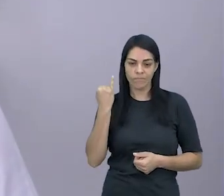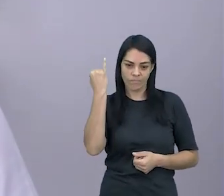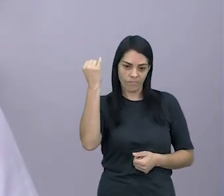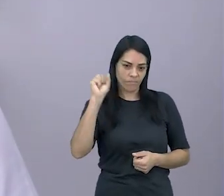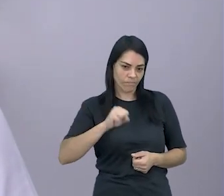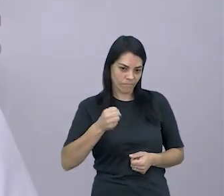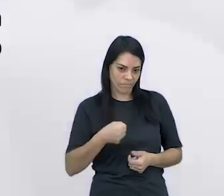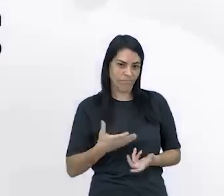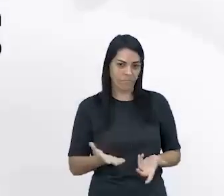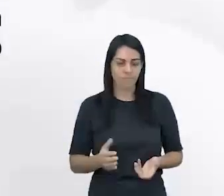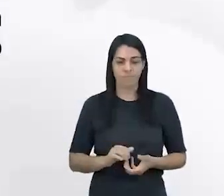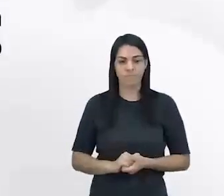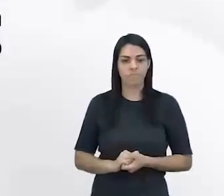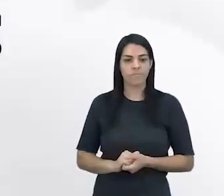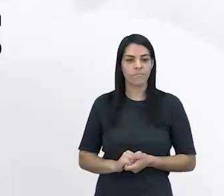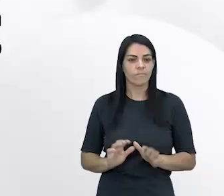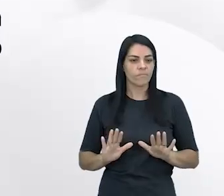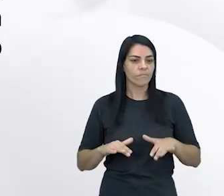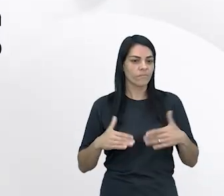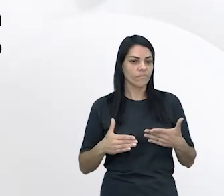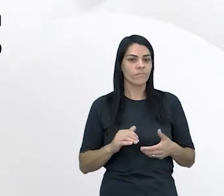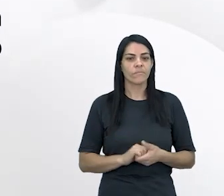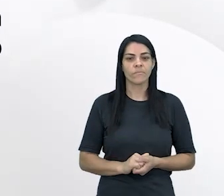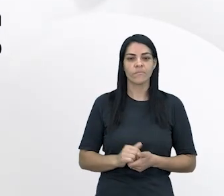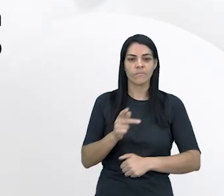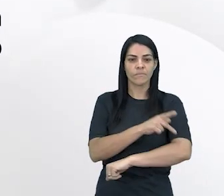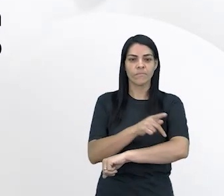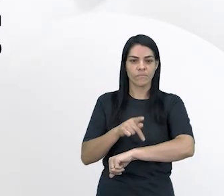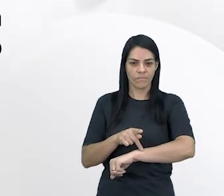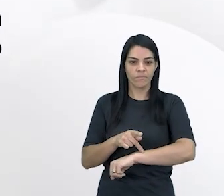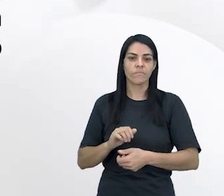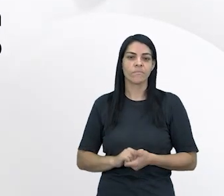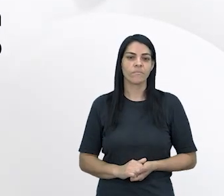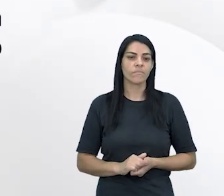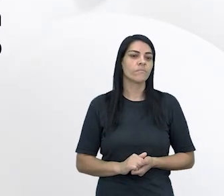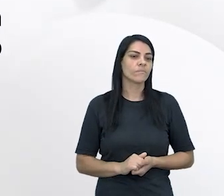É um pressuposto, né, do pedagógico transversal, né, que